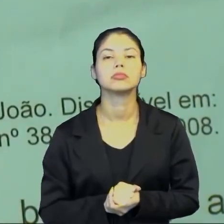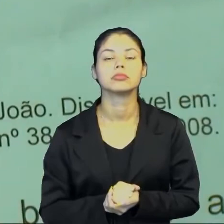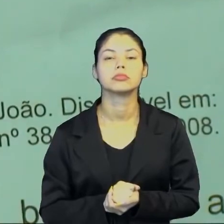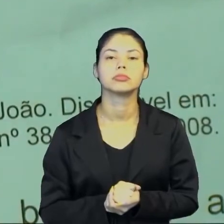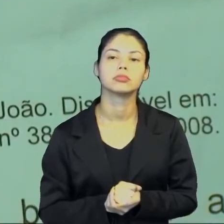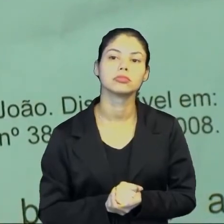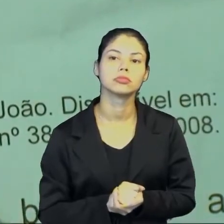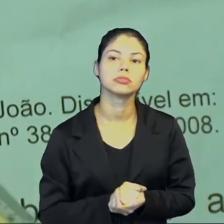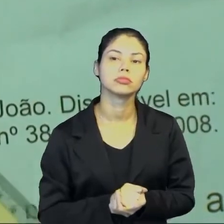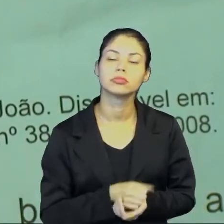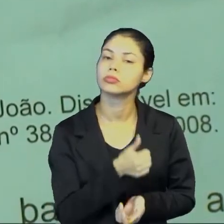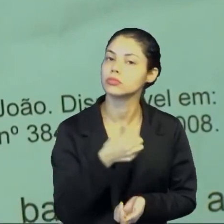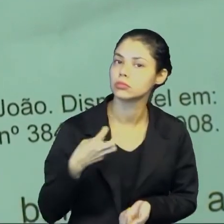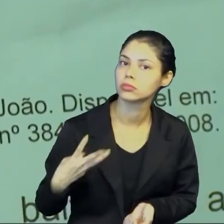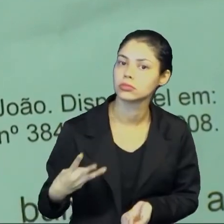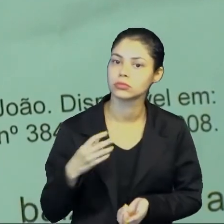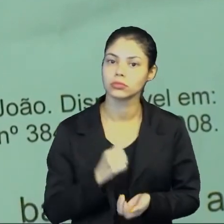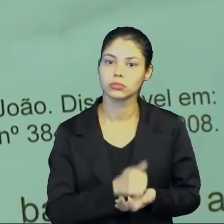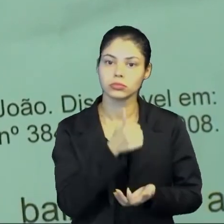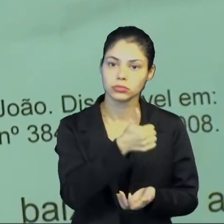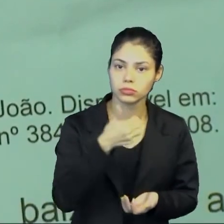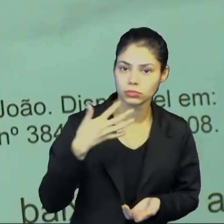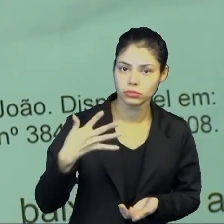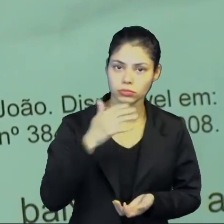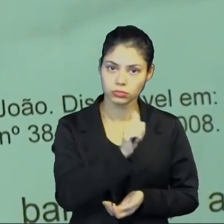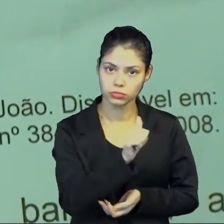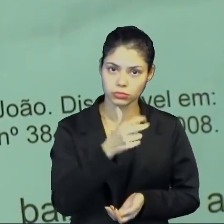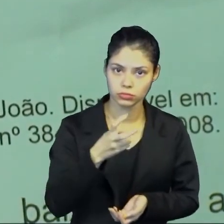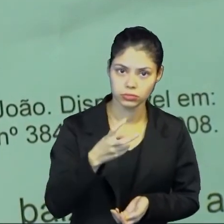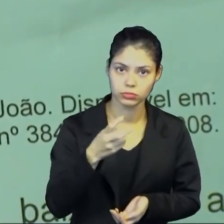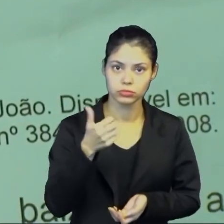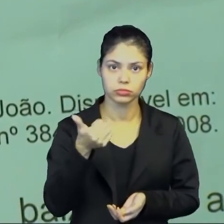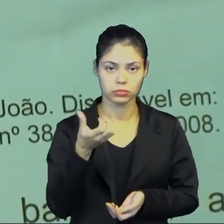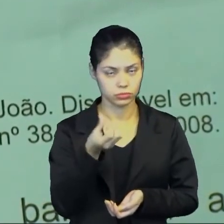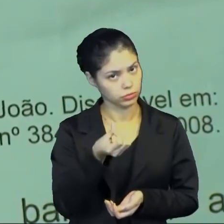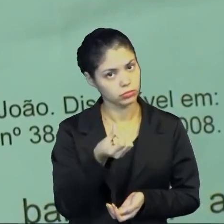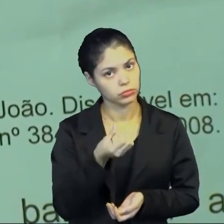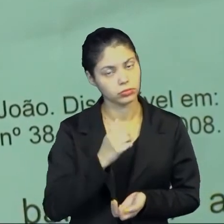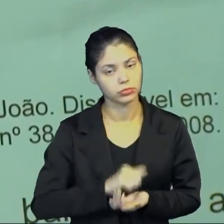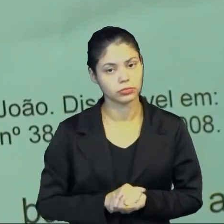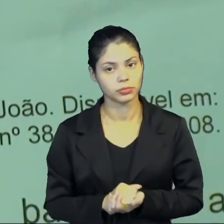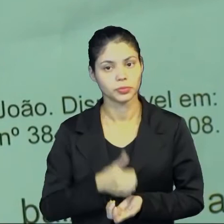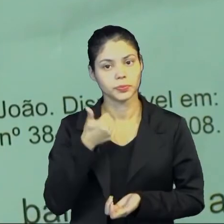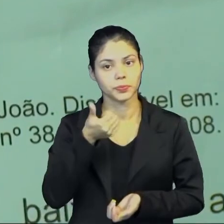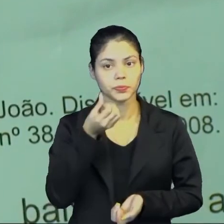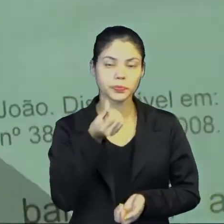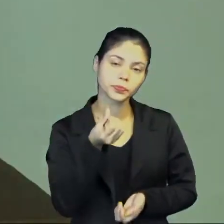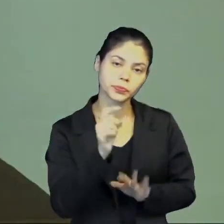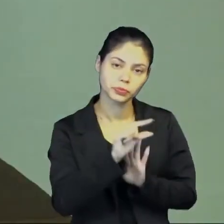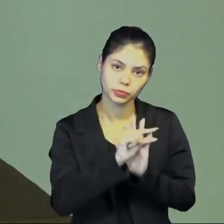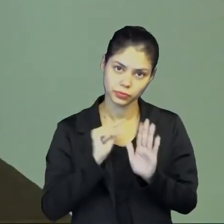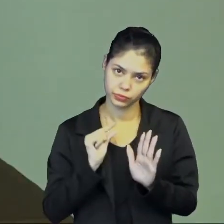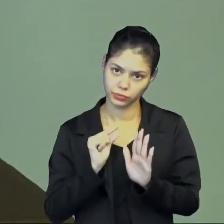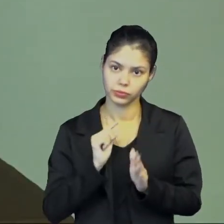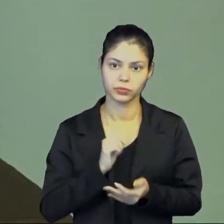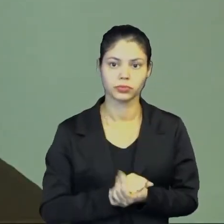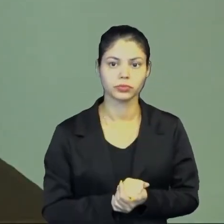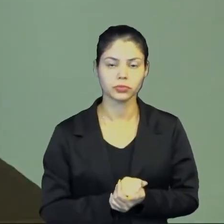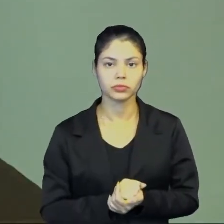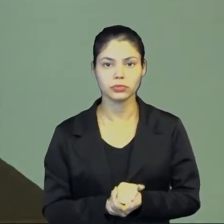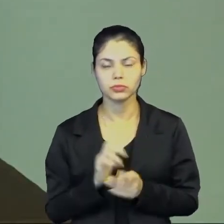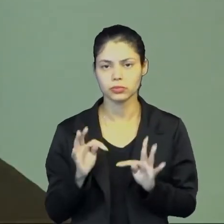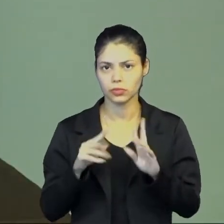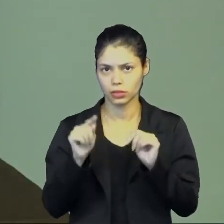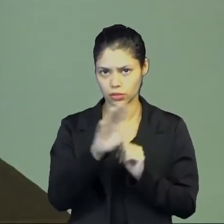12, 13, continuando, ó. 14, 15, 16. Eu tenho 16 versos nesse meu poema. E